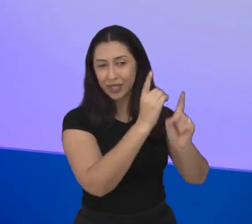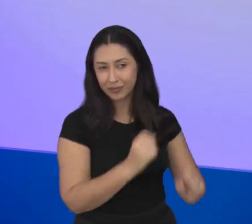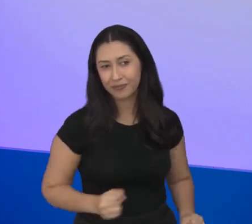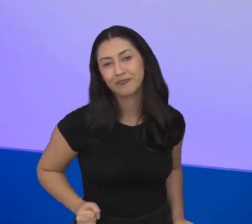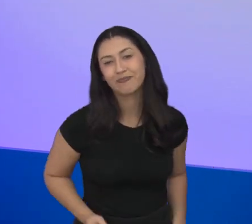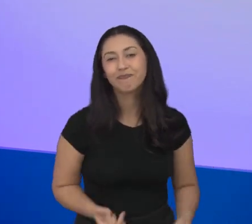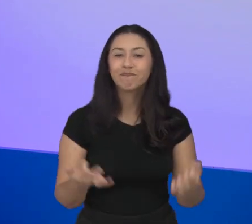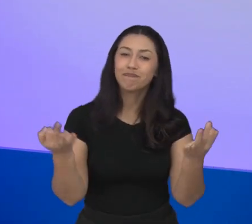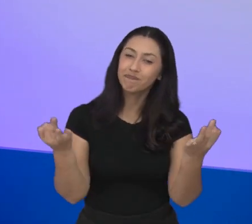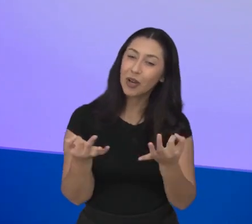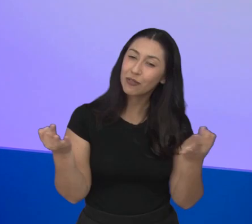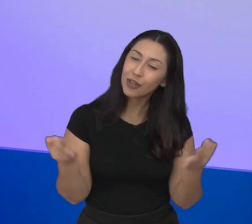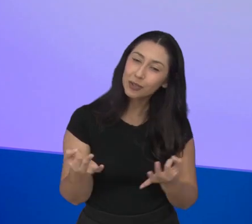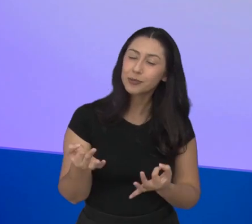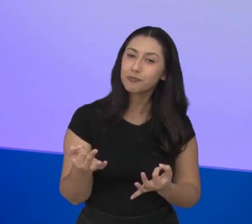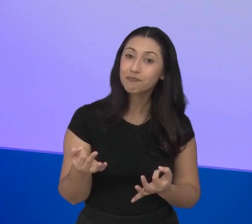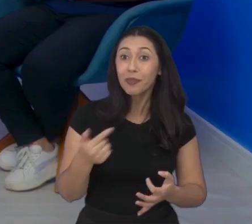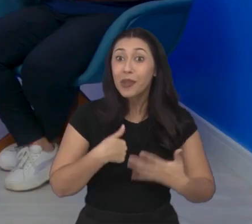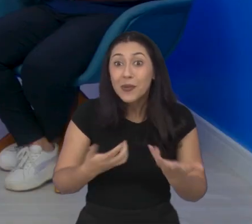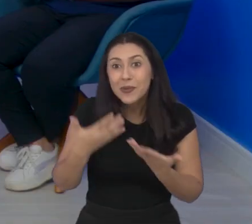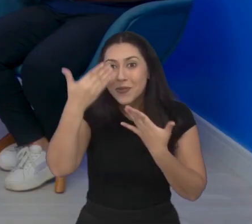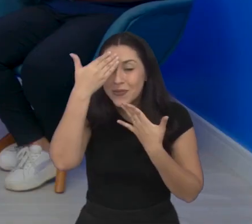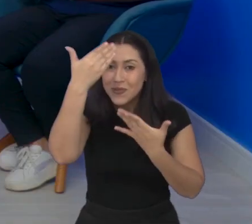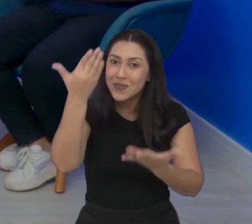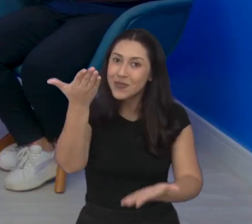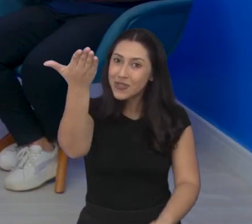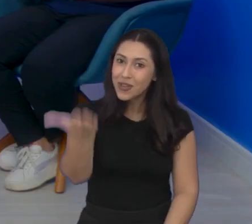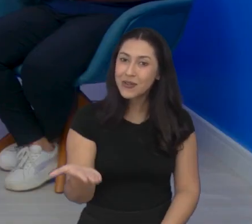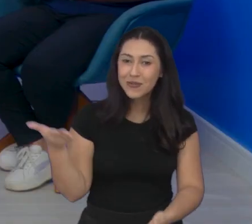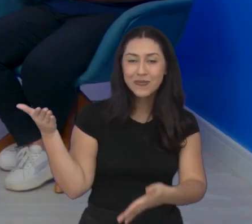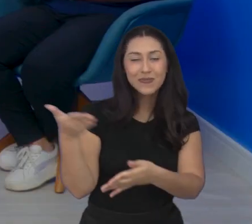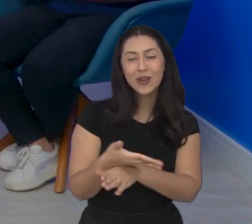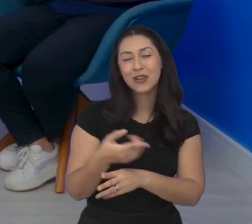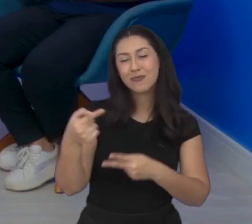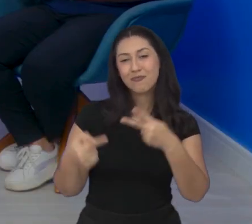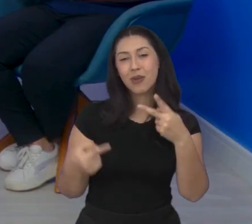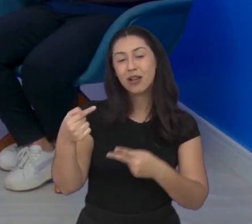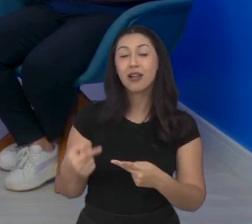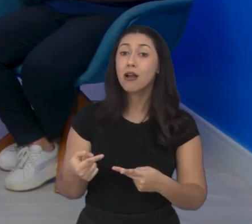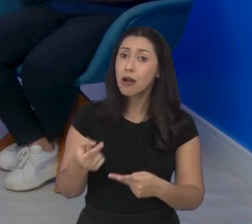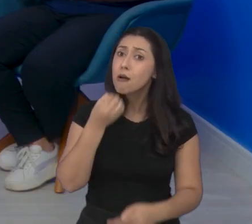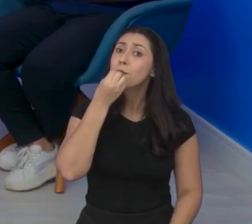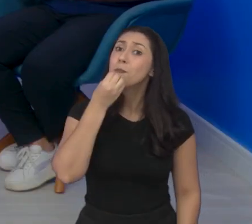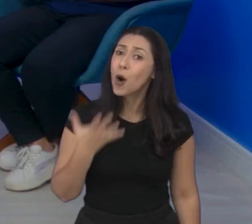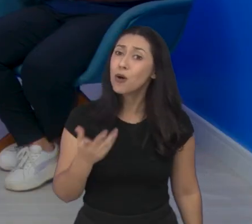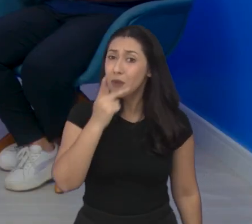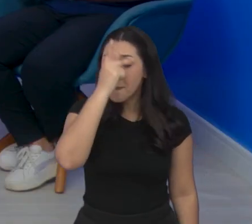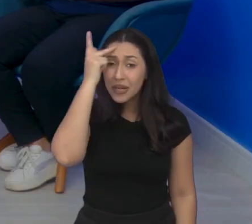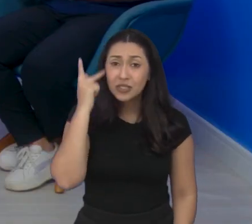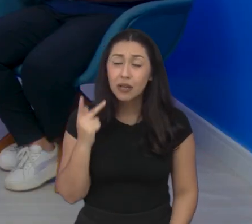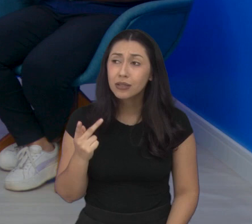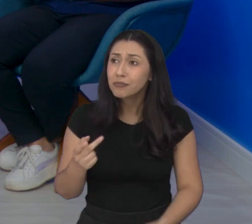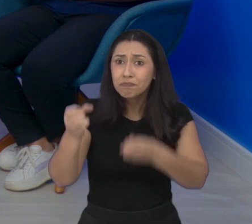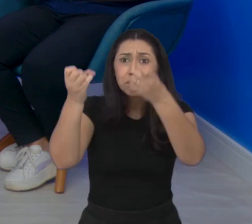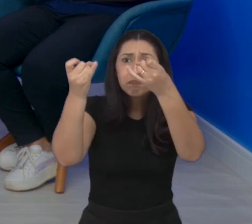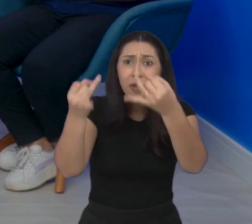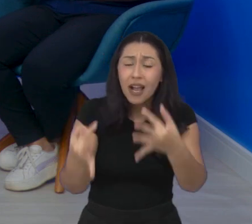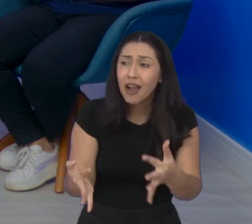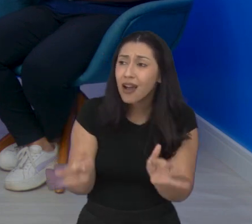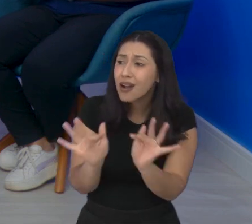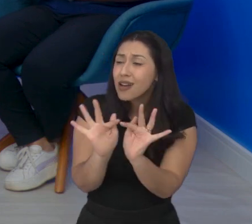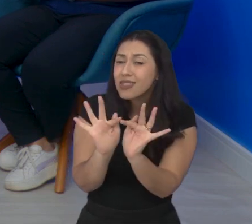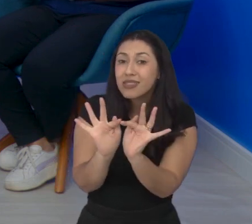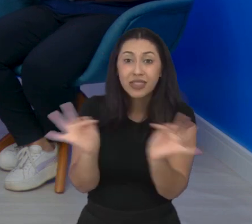que está mudando. Perfeito. Rafael, gostaria de agradecer a sua participação aqui no Sobre Política. Nada como alguém que consegue